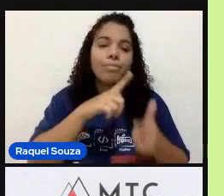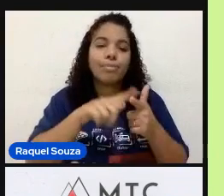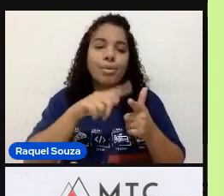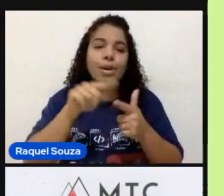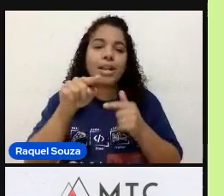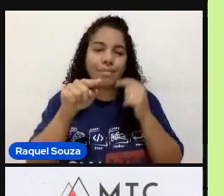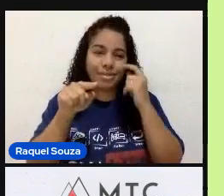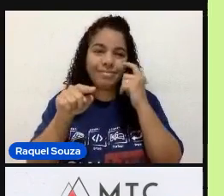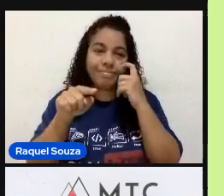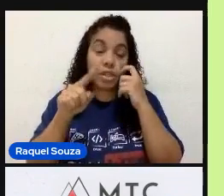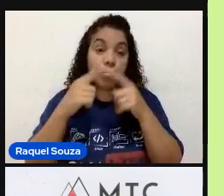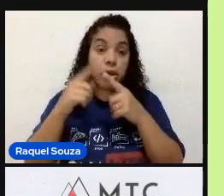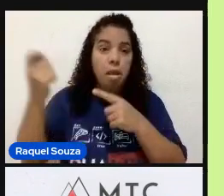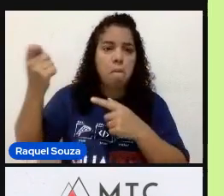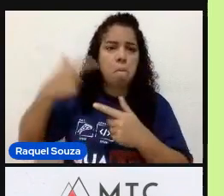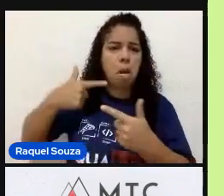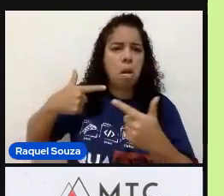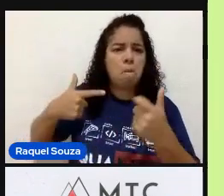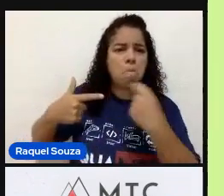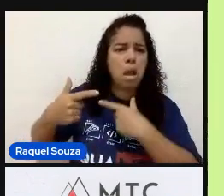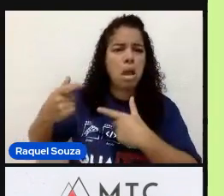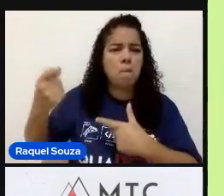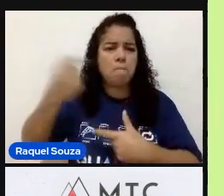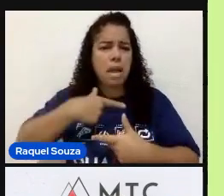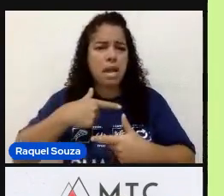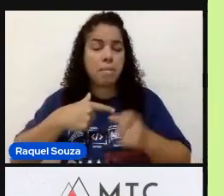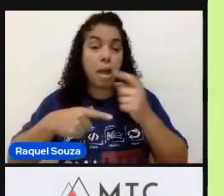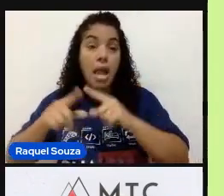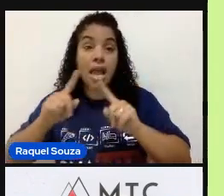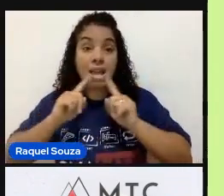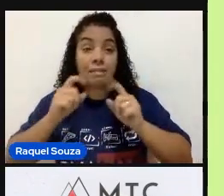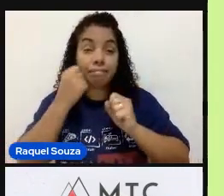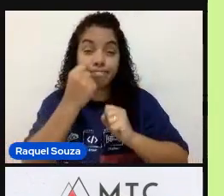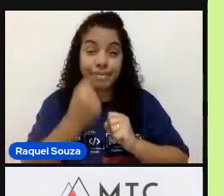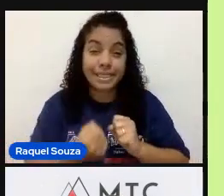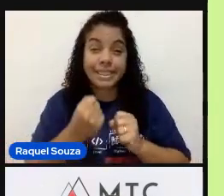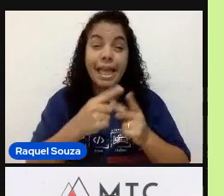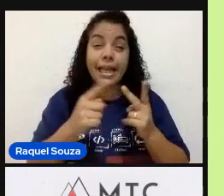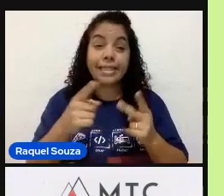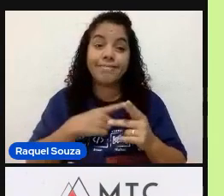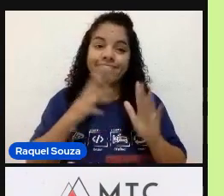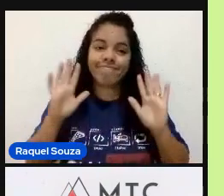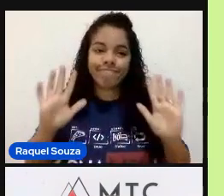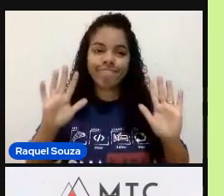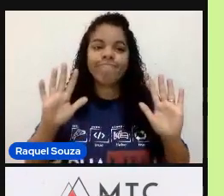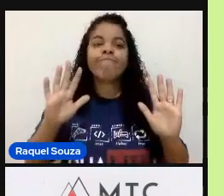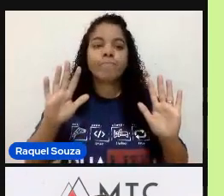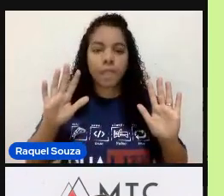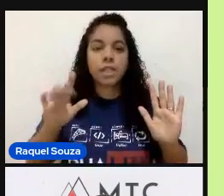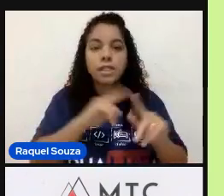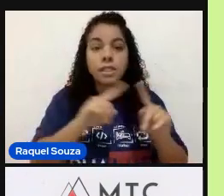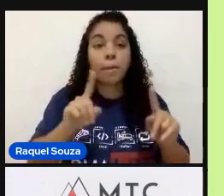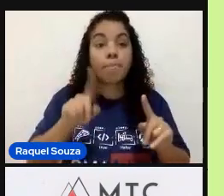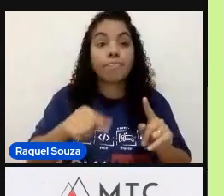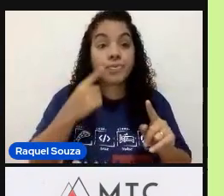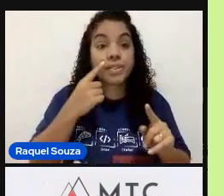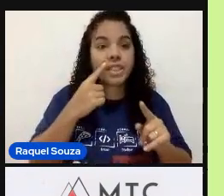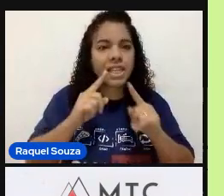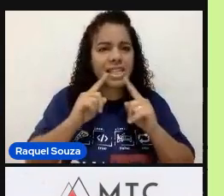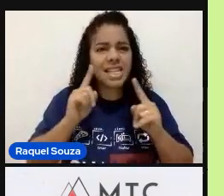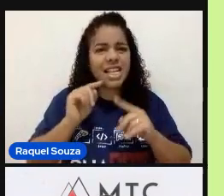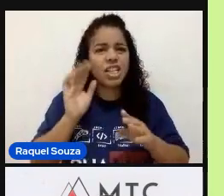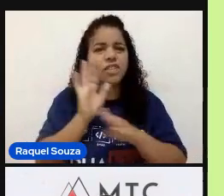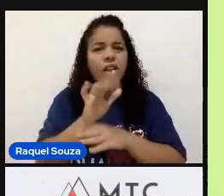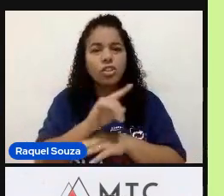vem ofensas e críticas muito fortes, e principalmente se não for uma crítica que convença ele que é